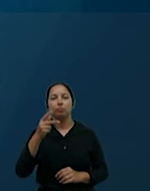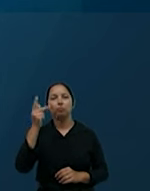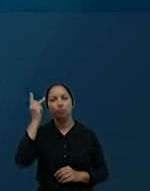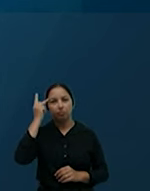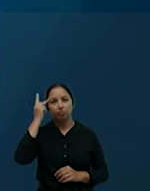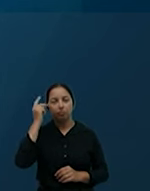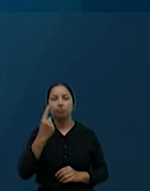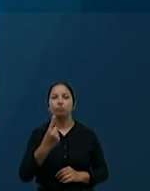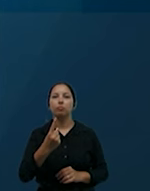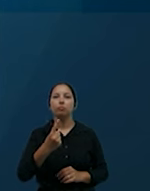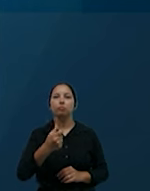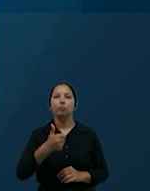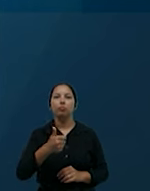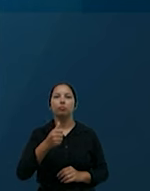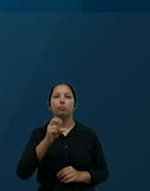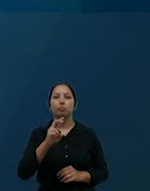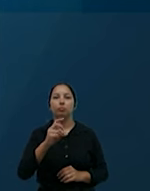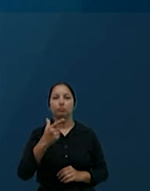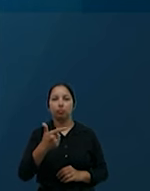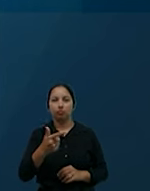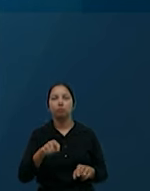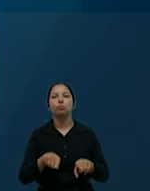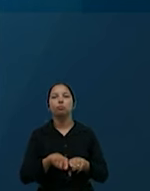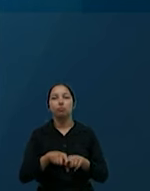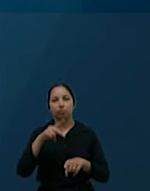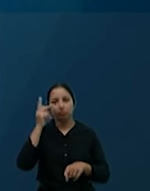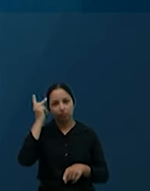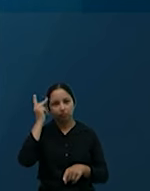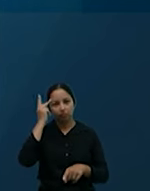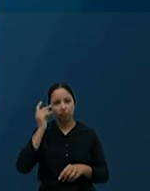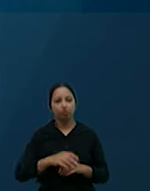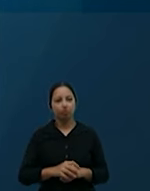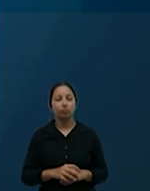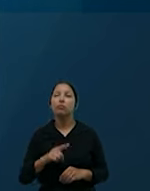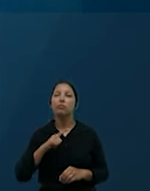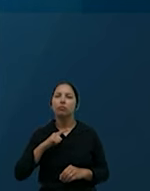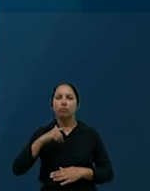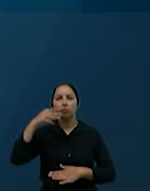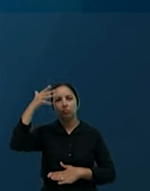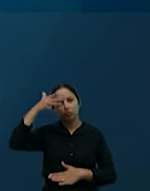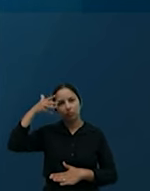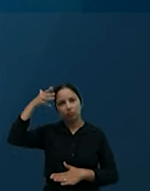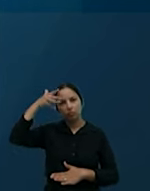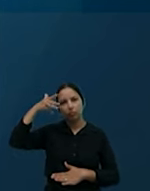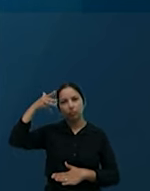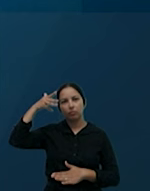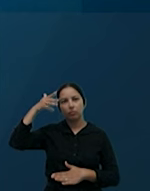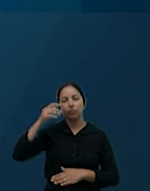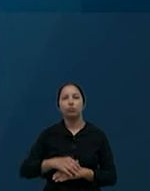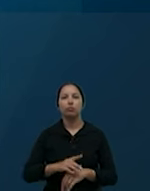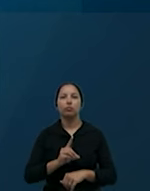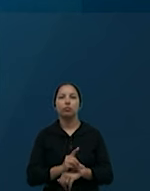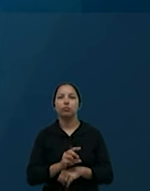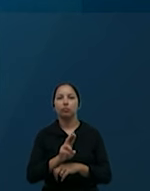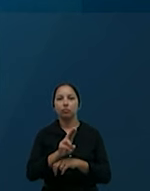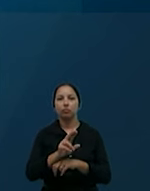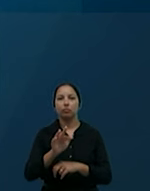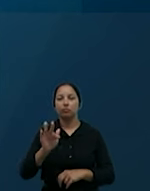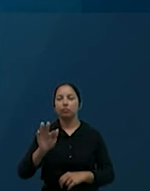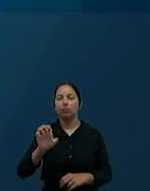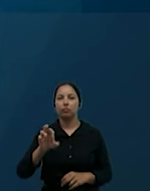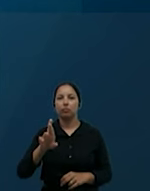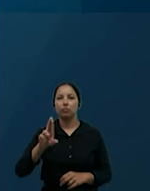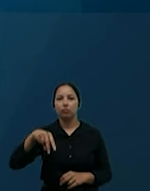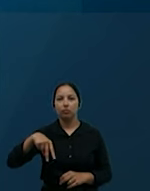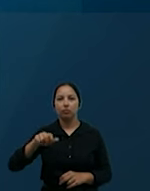1.913.152 igualmente de São Paulo. Estão inscritos para sustentação oral doutor Fernando Maciel, pela parte recorrente